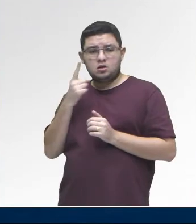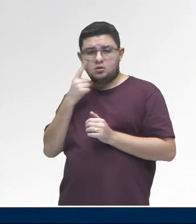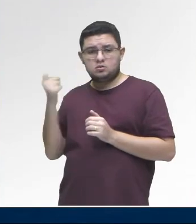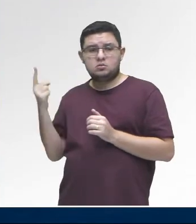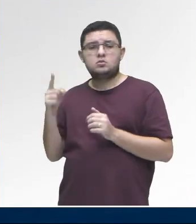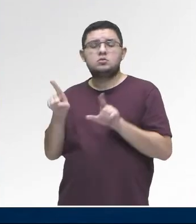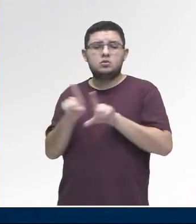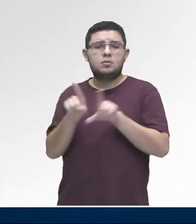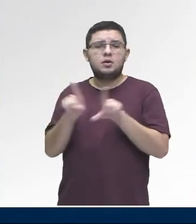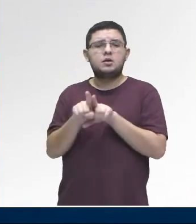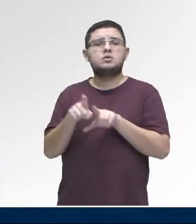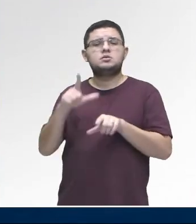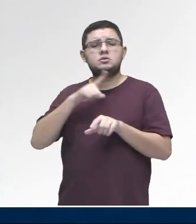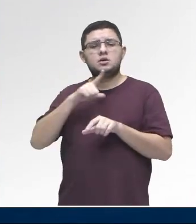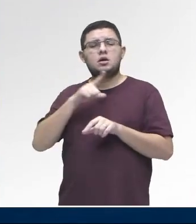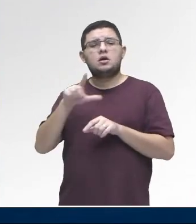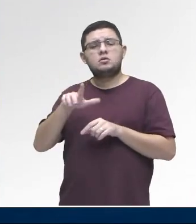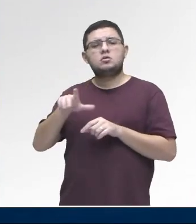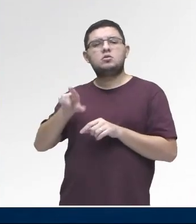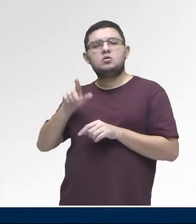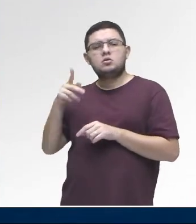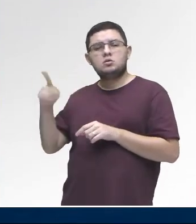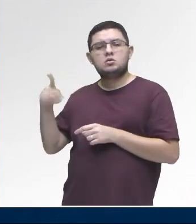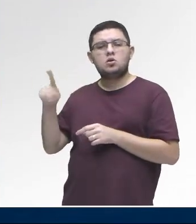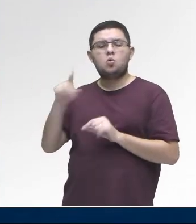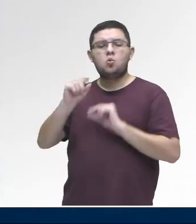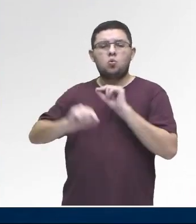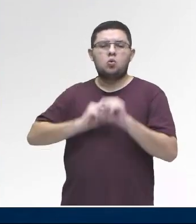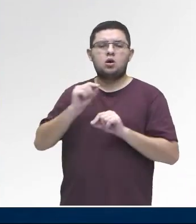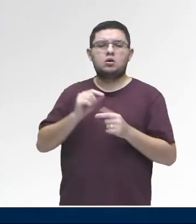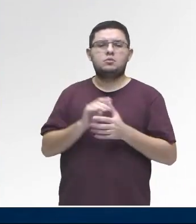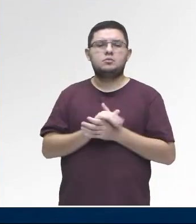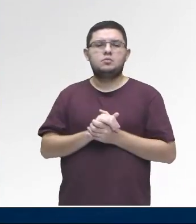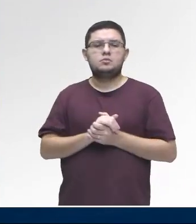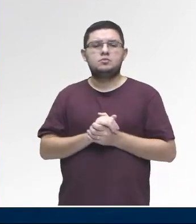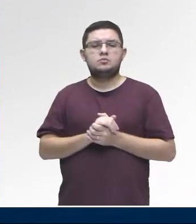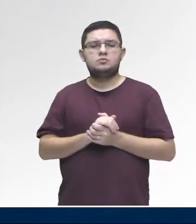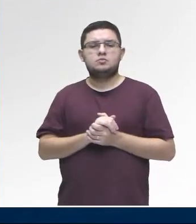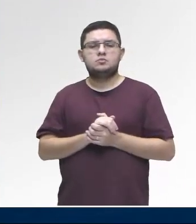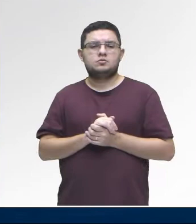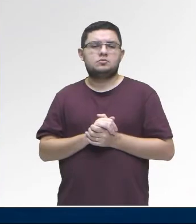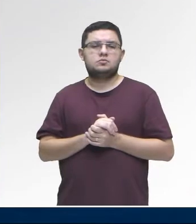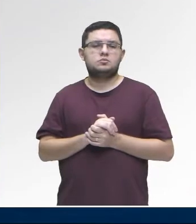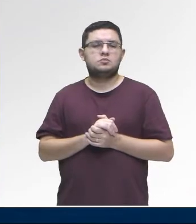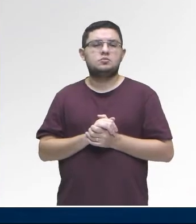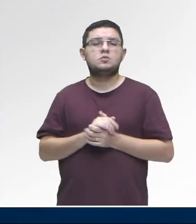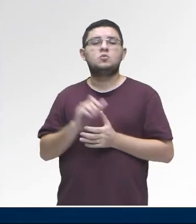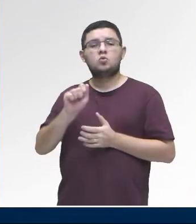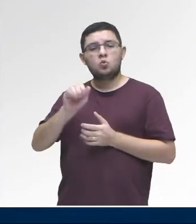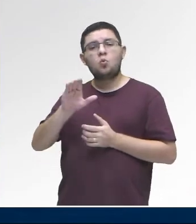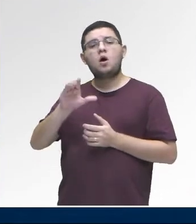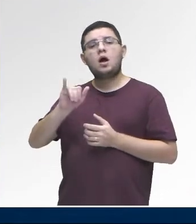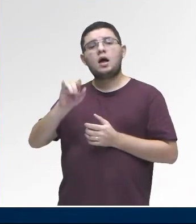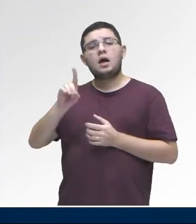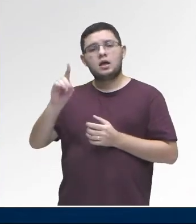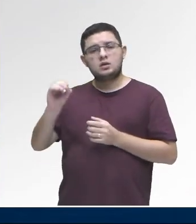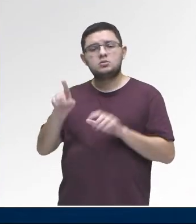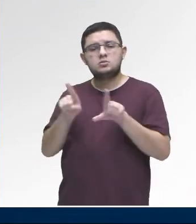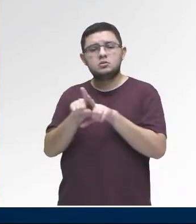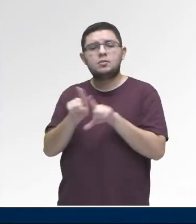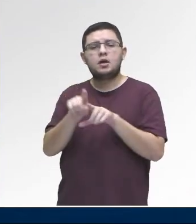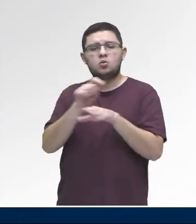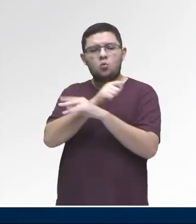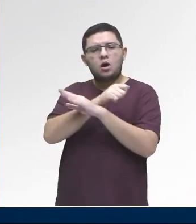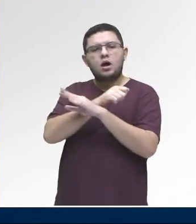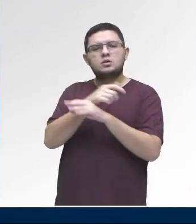eu tenho a concentração molar do ácido, ok? Então, isso